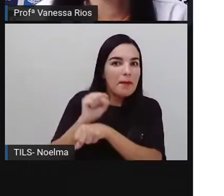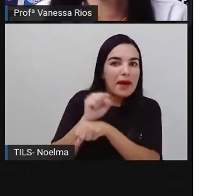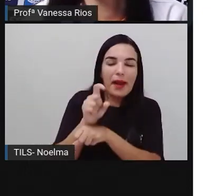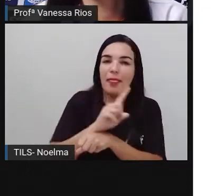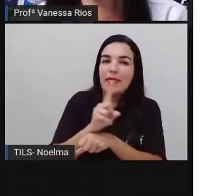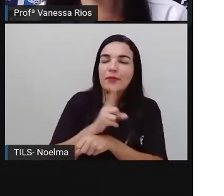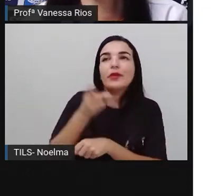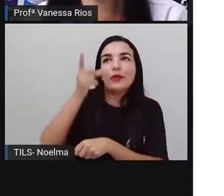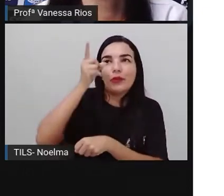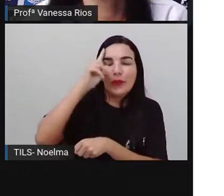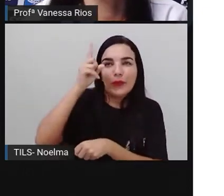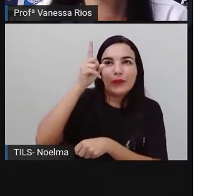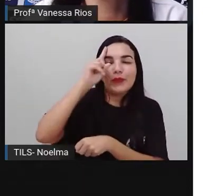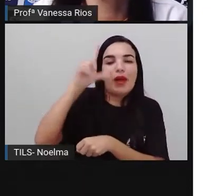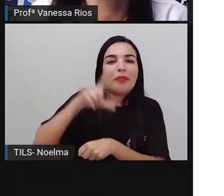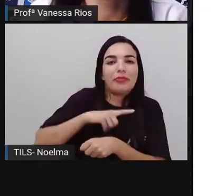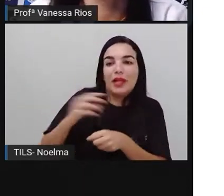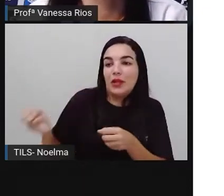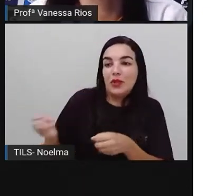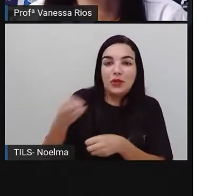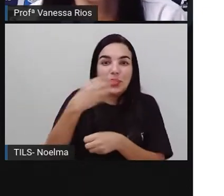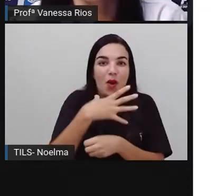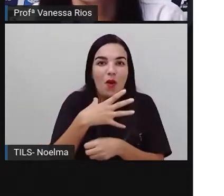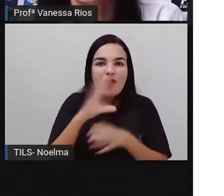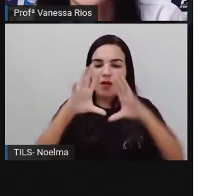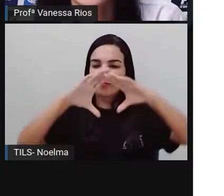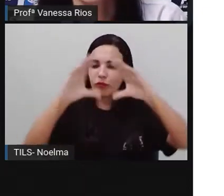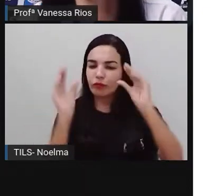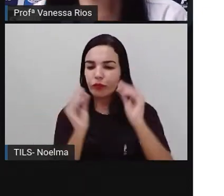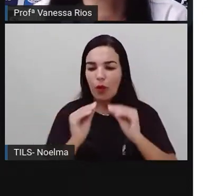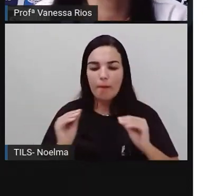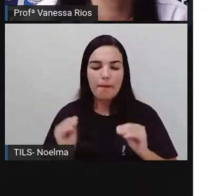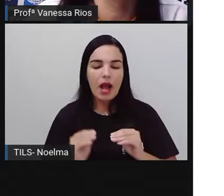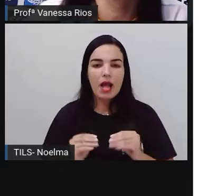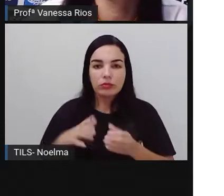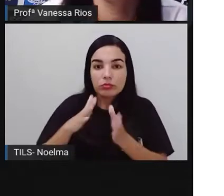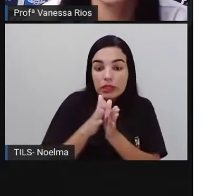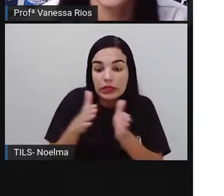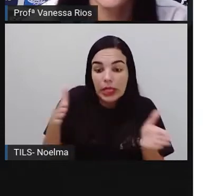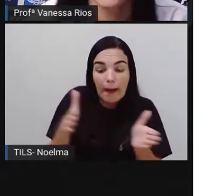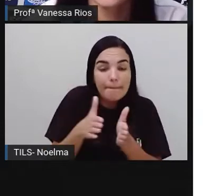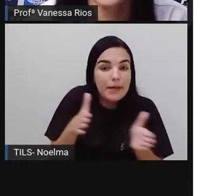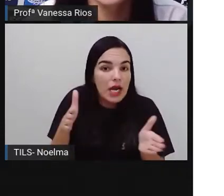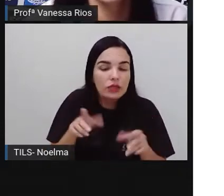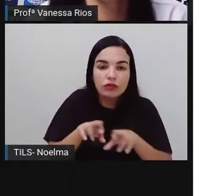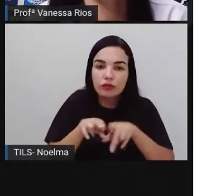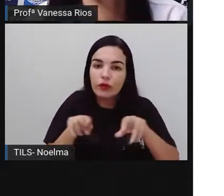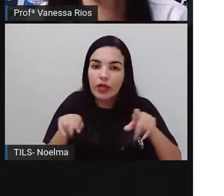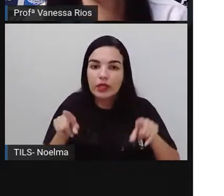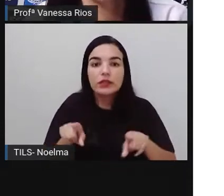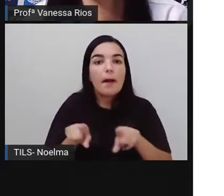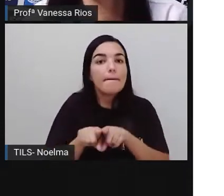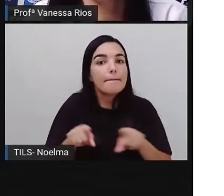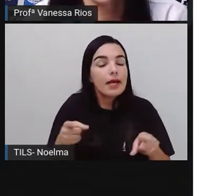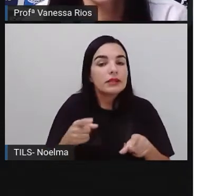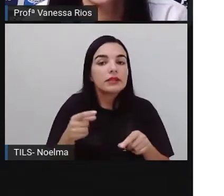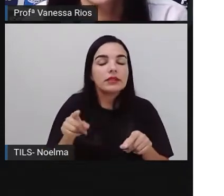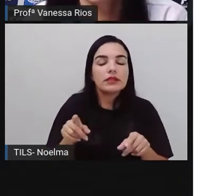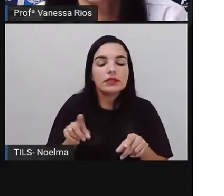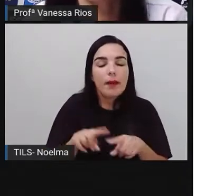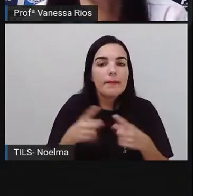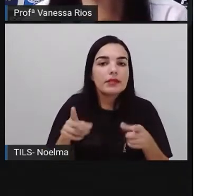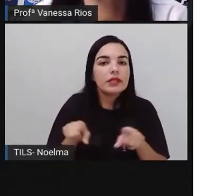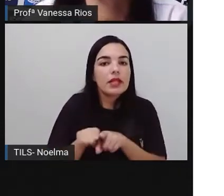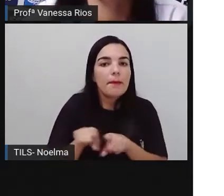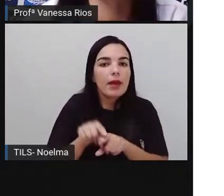cada dia vão surgindo não só formatos, né, modelos, tamanhos diferentes, mas também a forma como